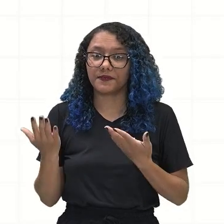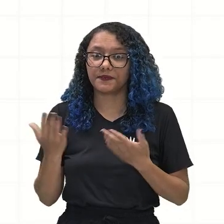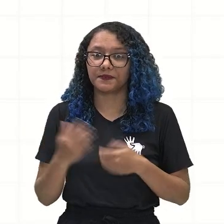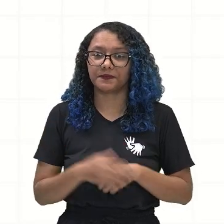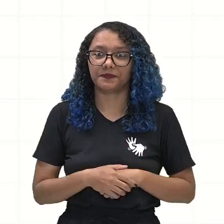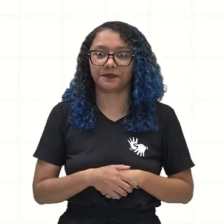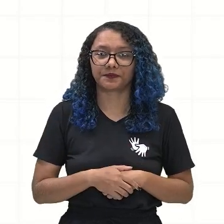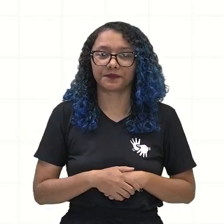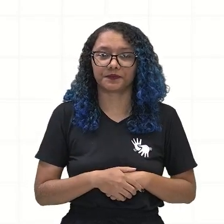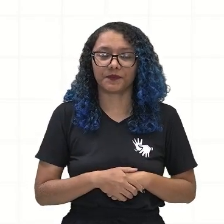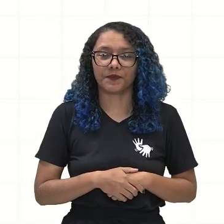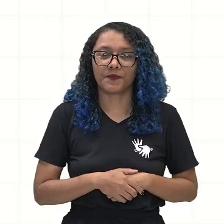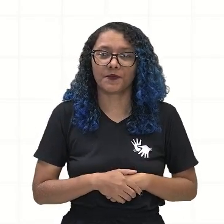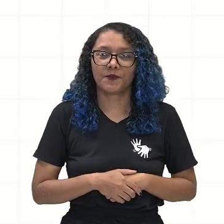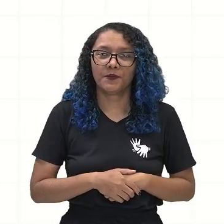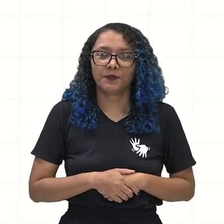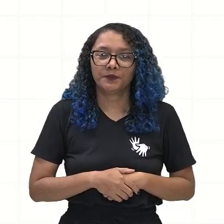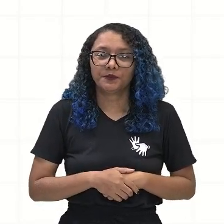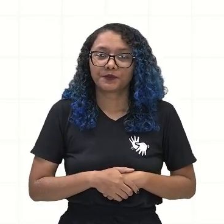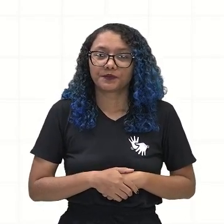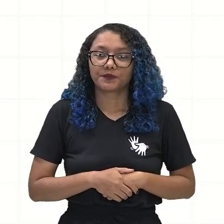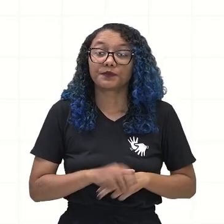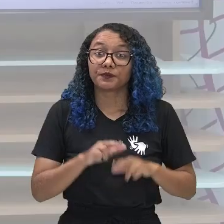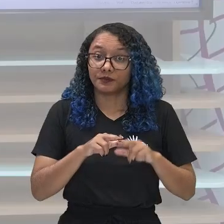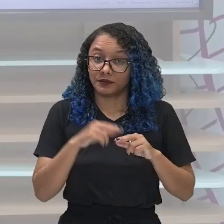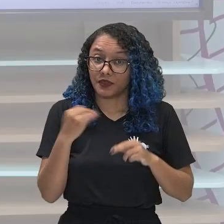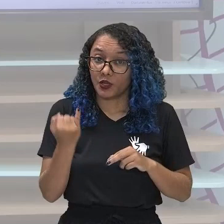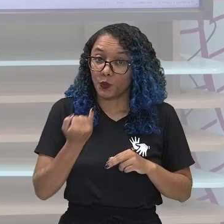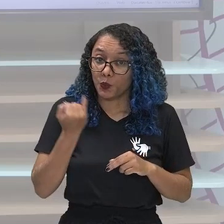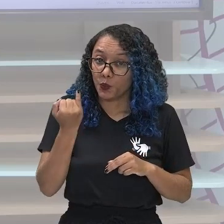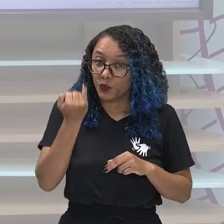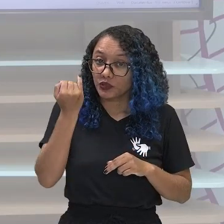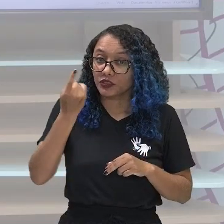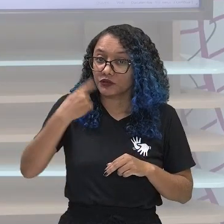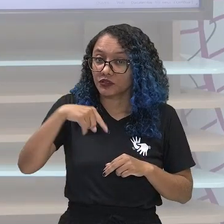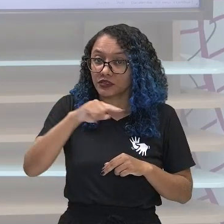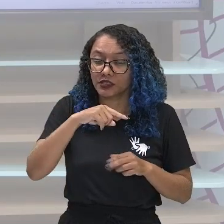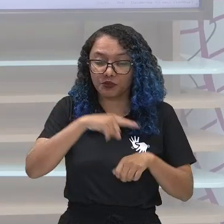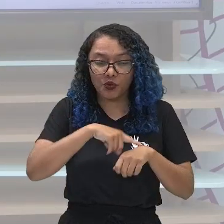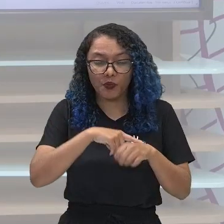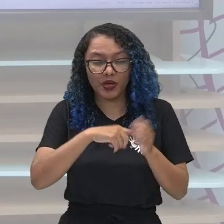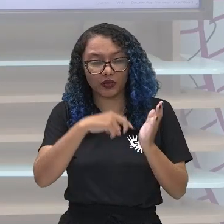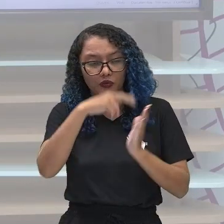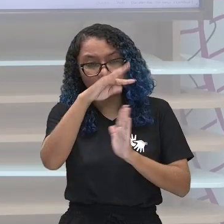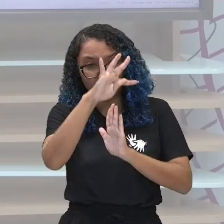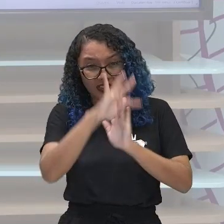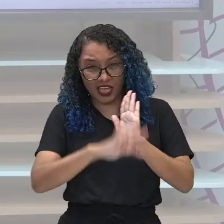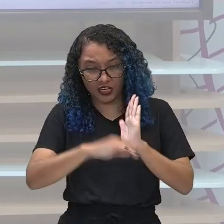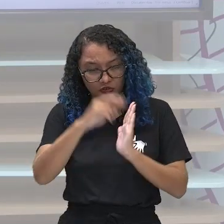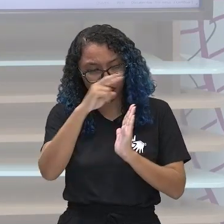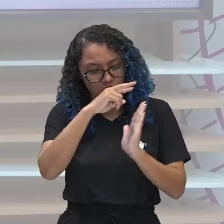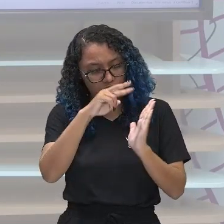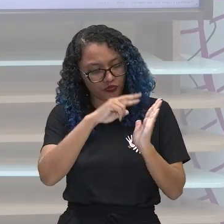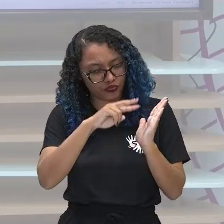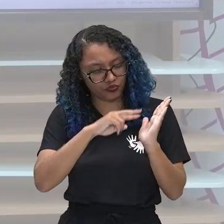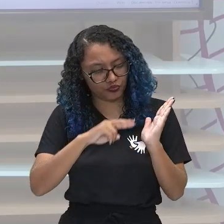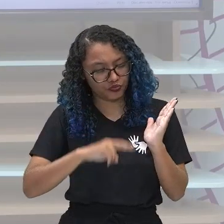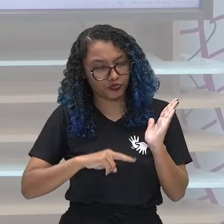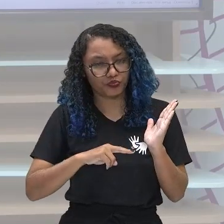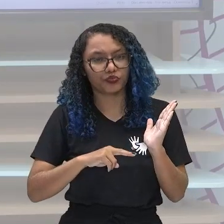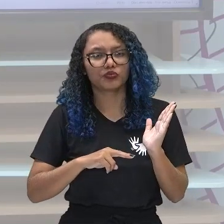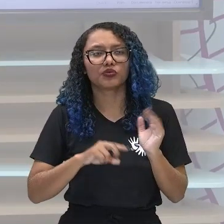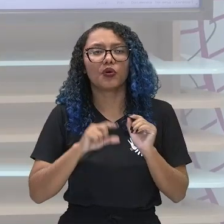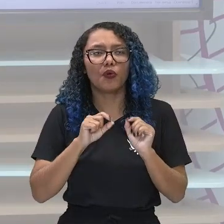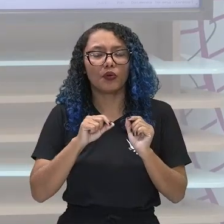que você, ao ler a frase, você vá seguindo esta